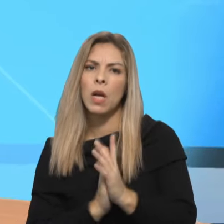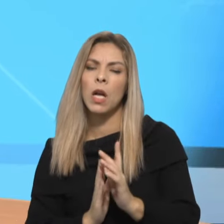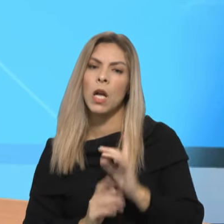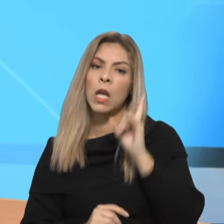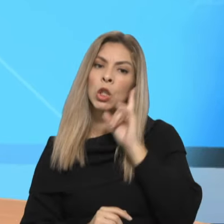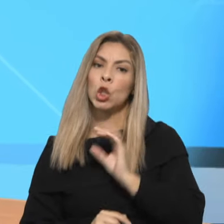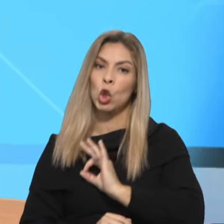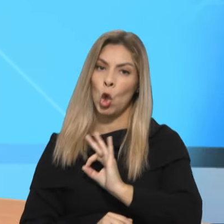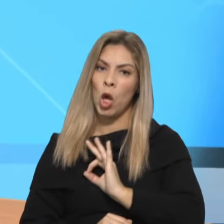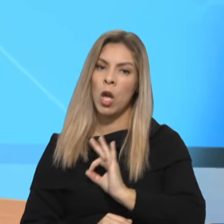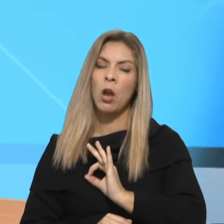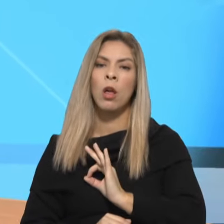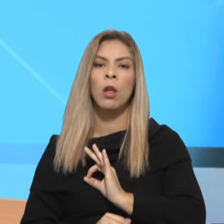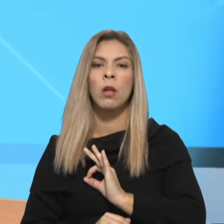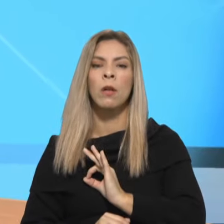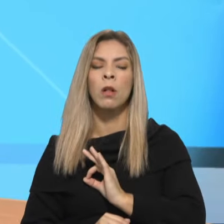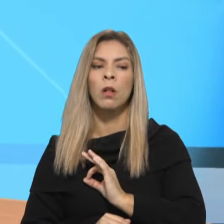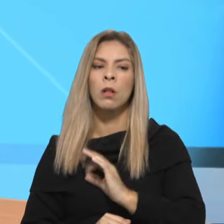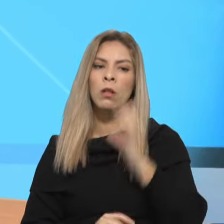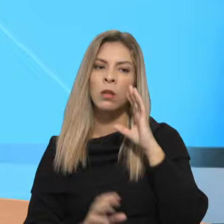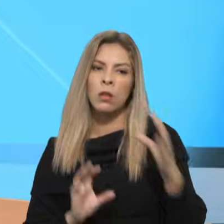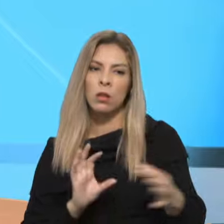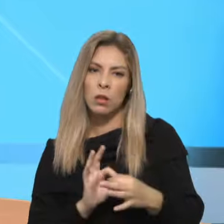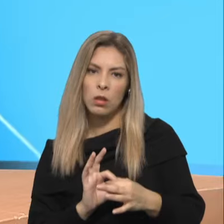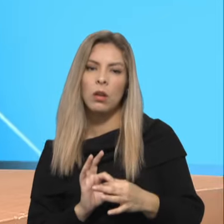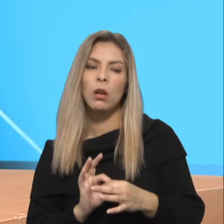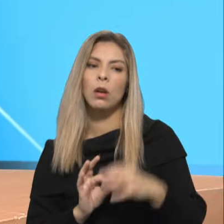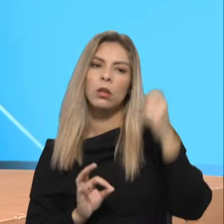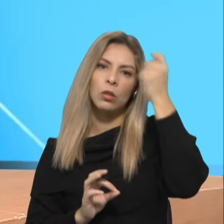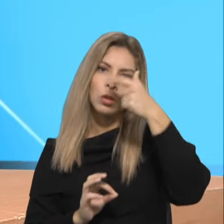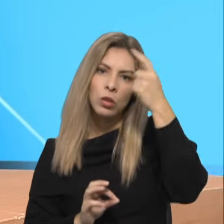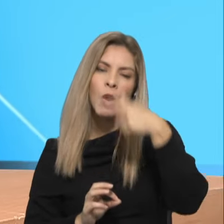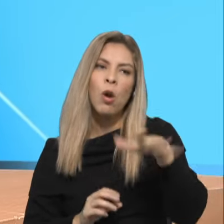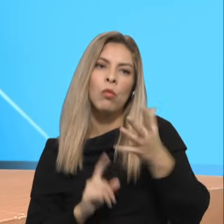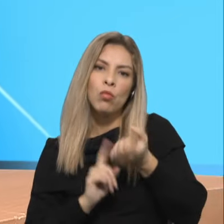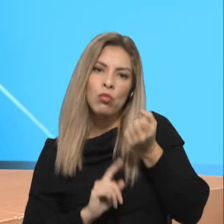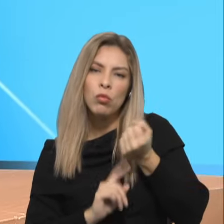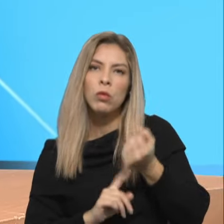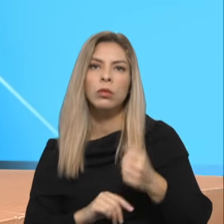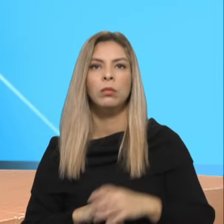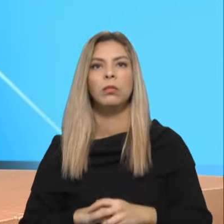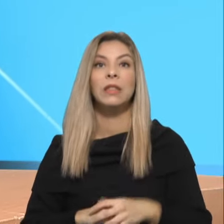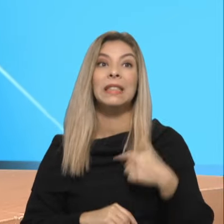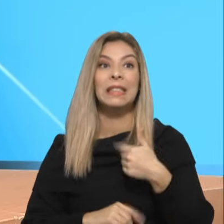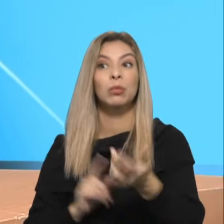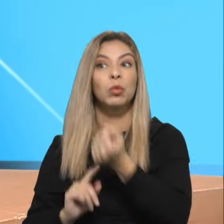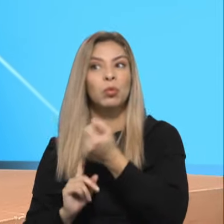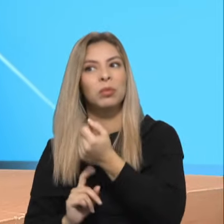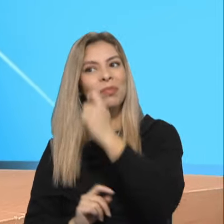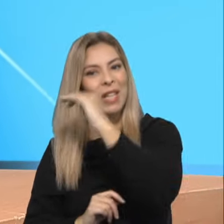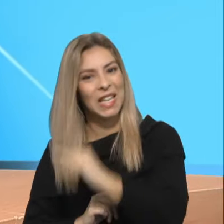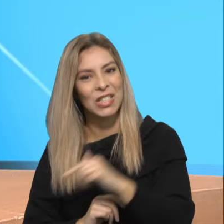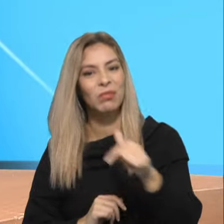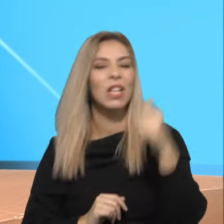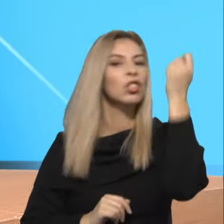está intimamente ligada à nossa história, às nossas conquistas? Sim, mais do que às nossas conquistas, à nossa história. Nós temos uma